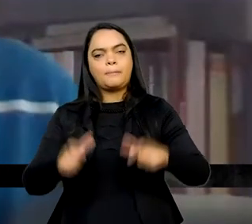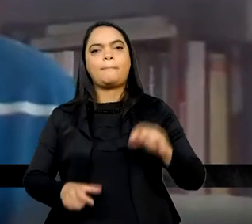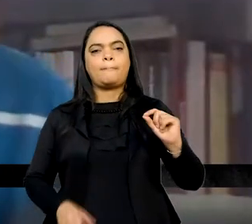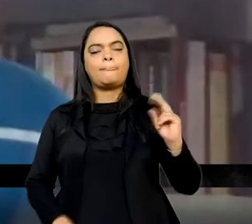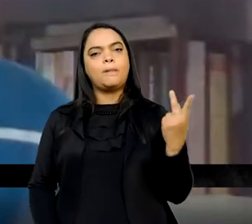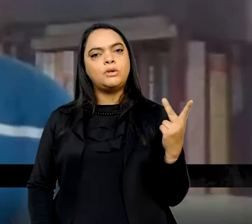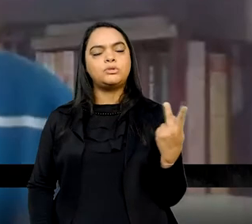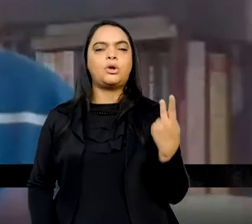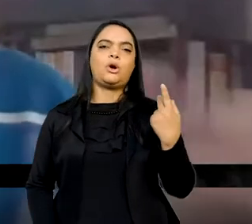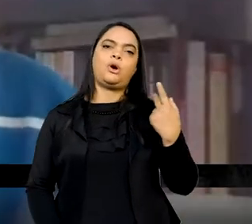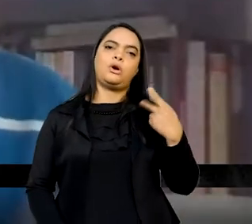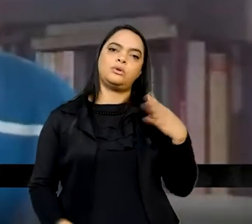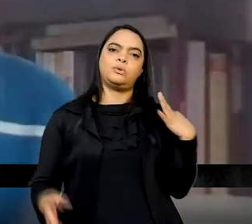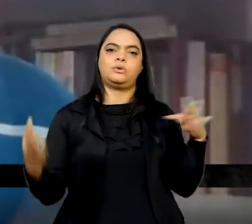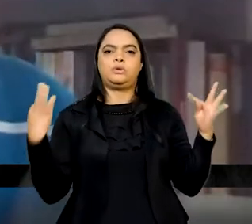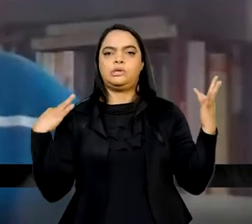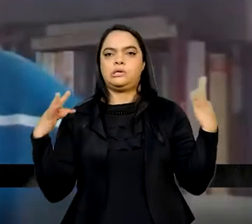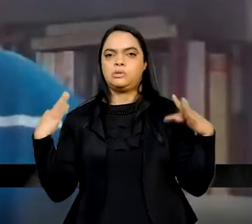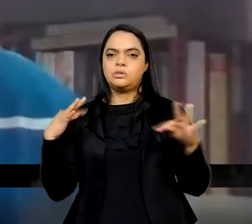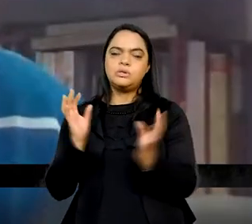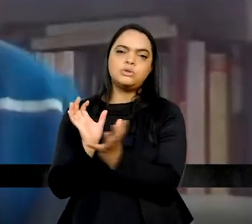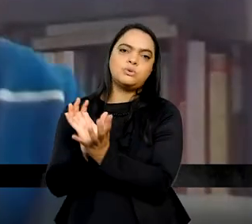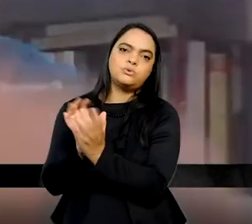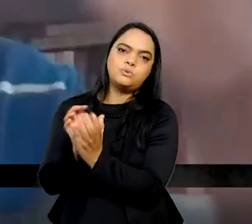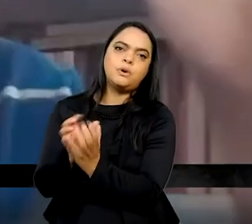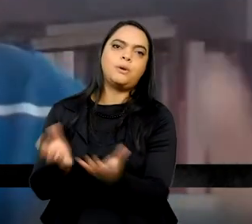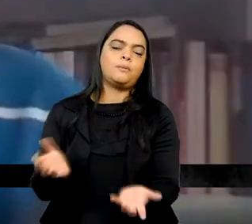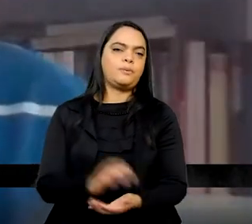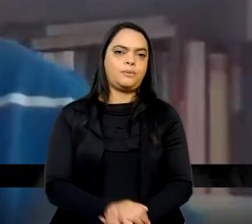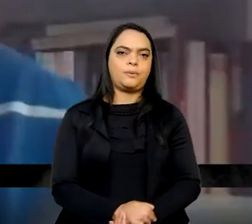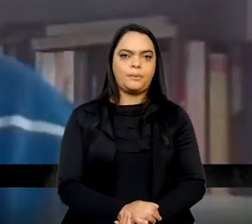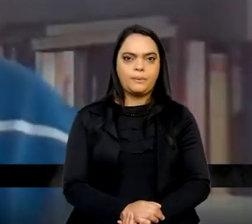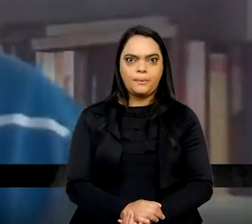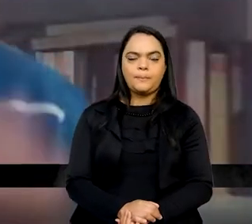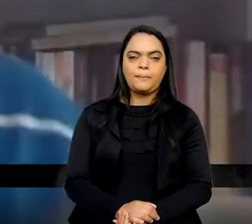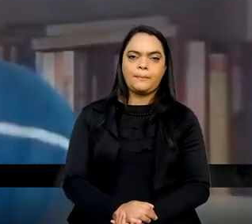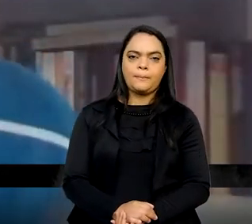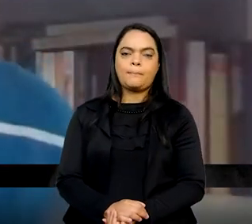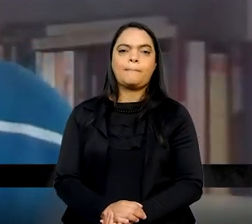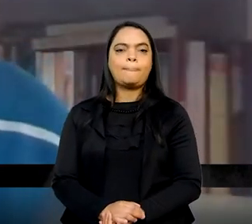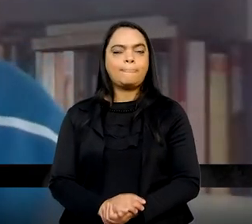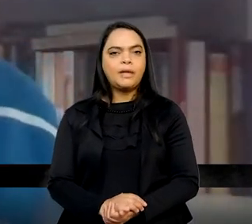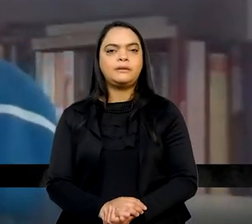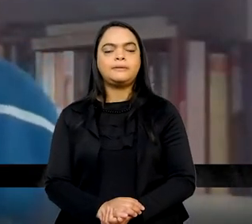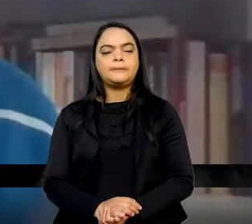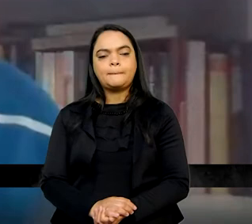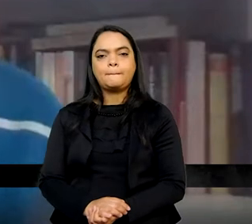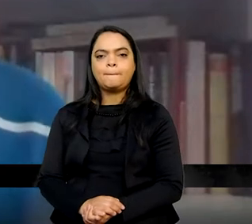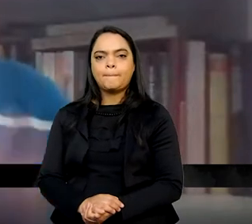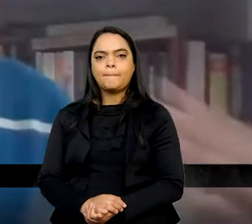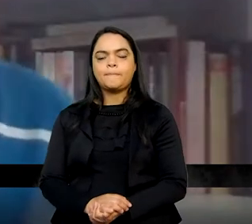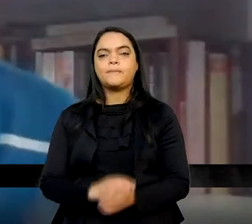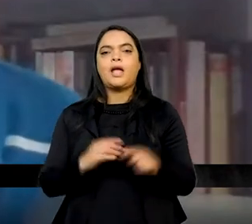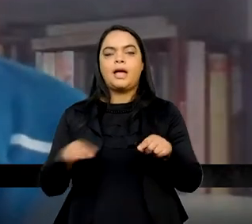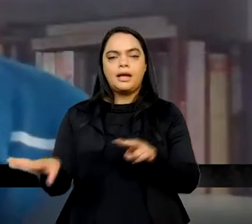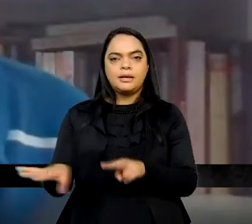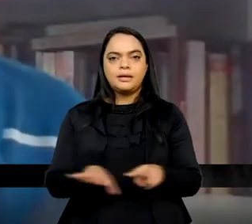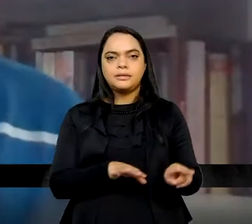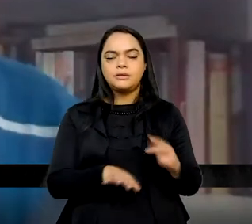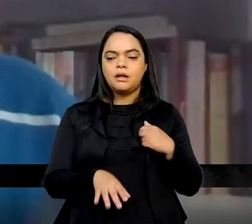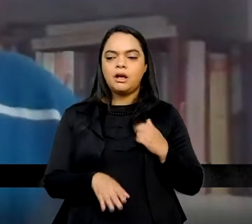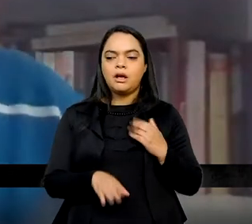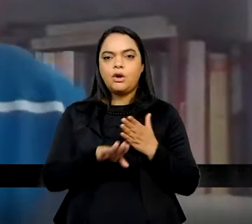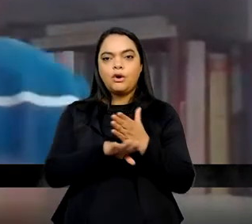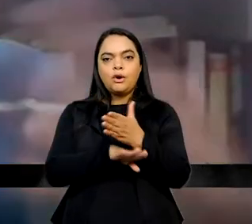de um sítio turístico pernambucano, como a Cidade das Águas, das Cachoeiras, e hoje a cidade vive do turismo. E essa semana eu estive por